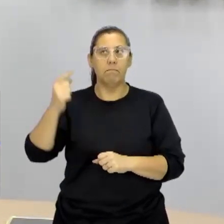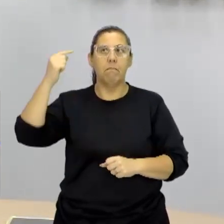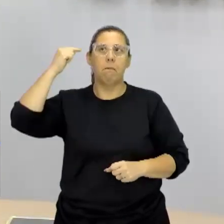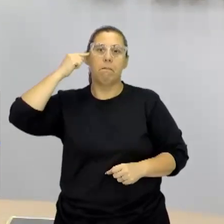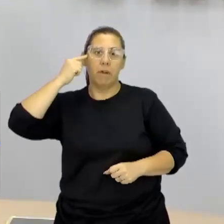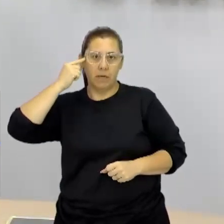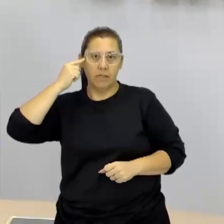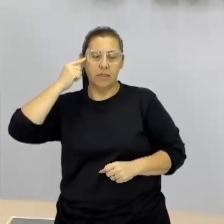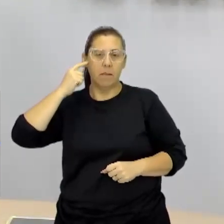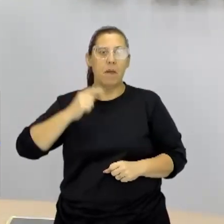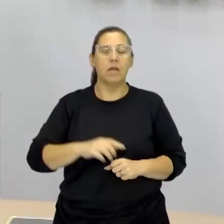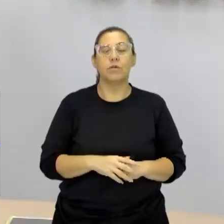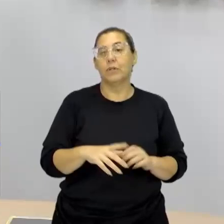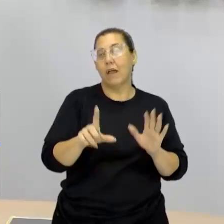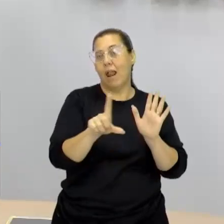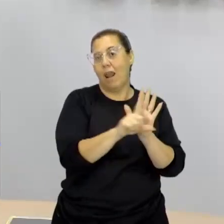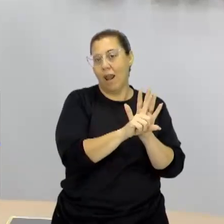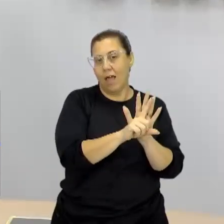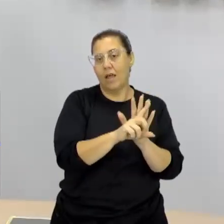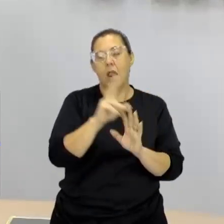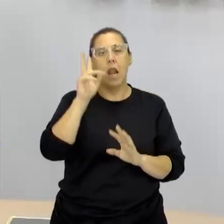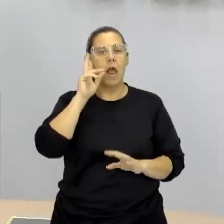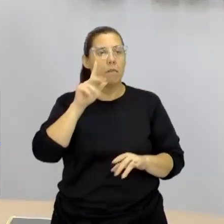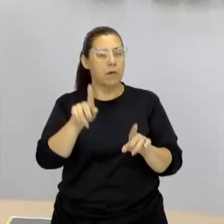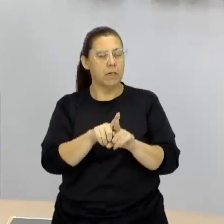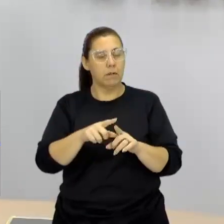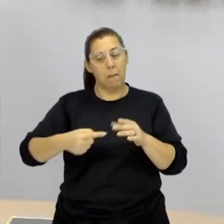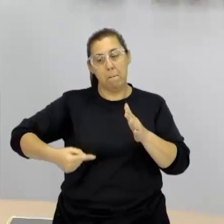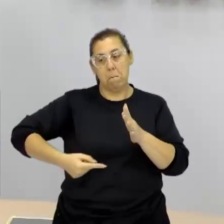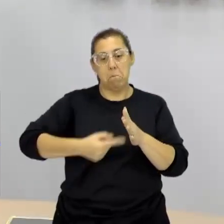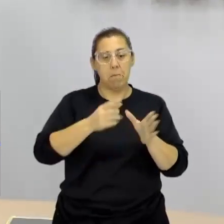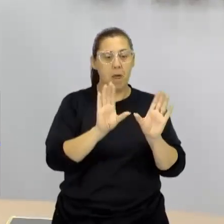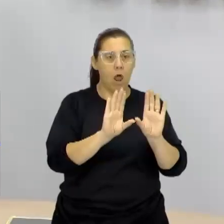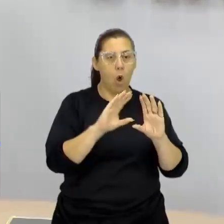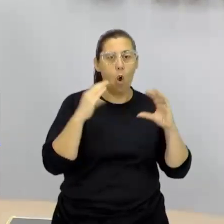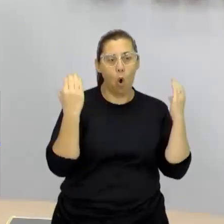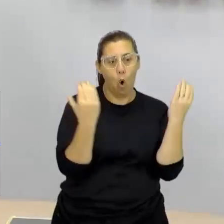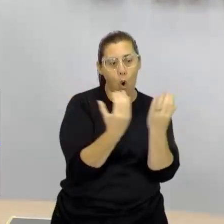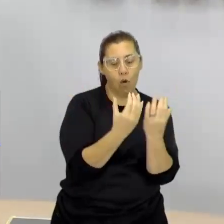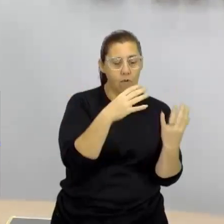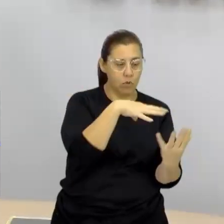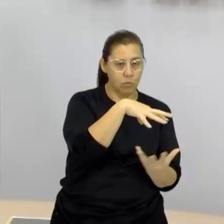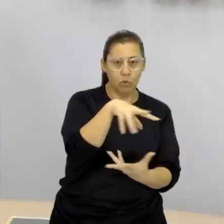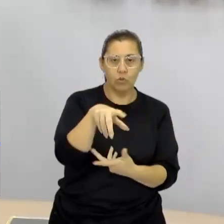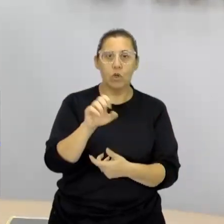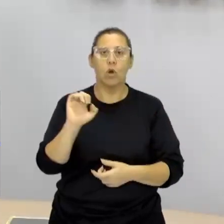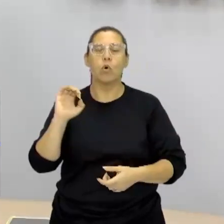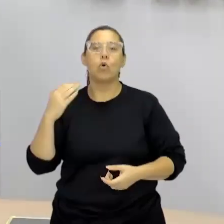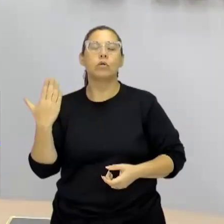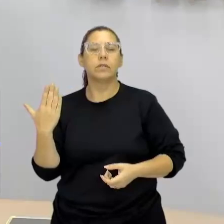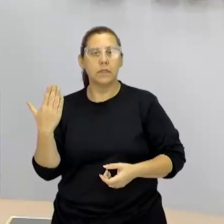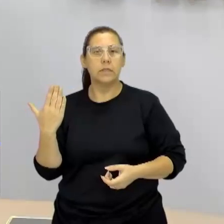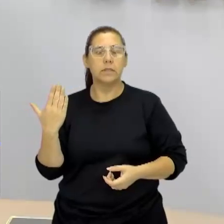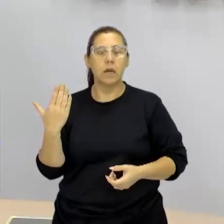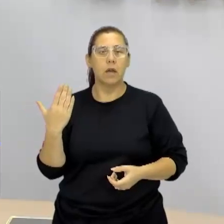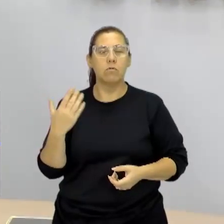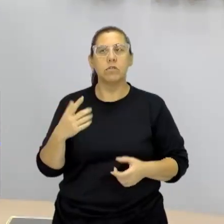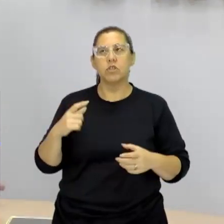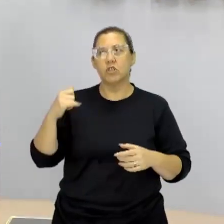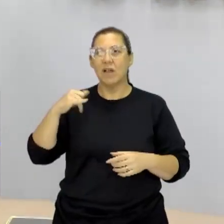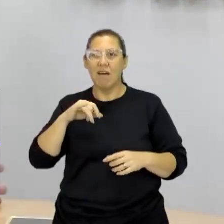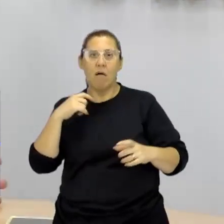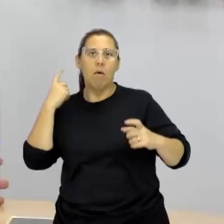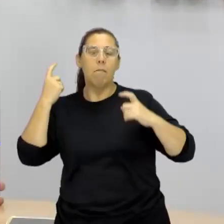pensamento, dessa legalidade. Né? Tem que lembrar que a primeira conferência mundial, né, que aconteceu aí nessa preocupação